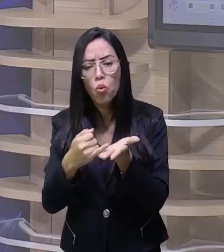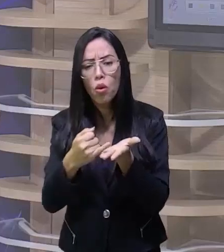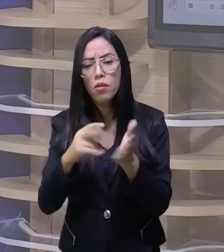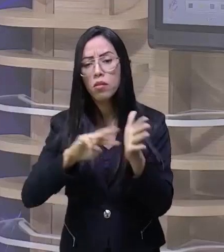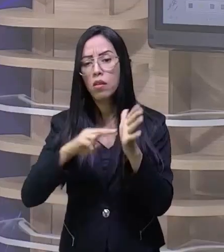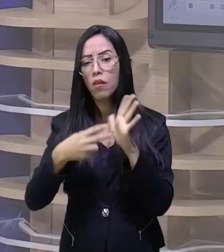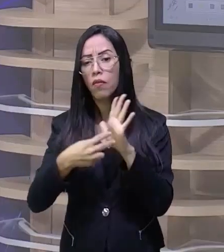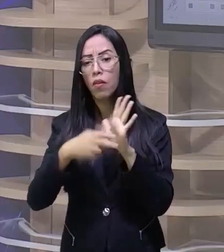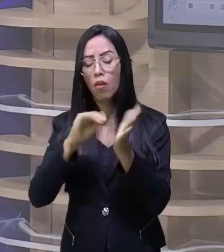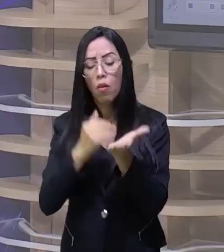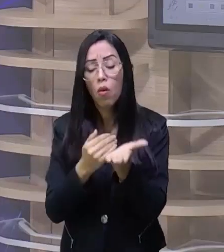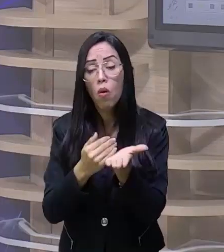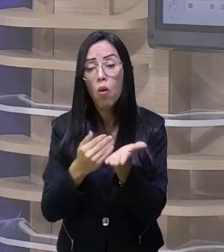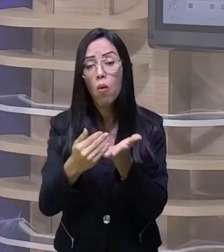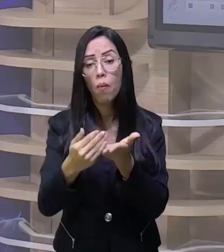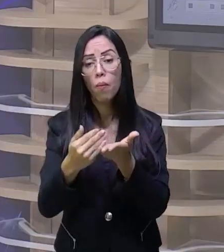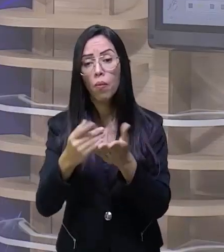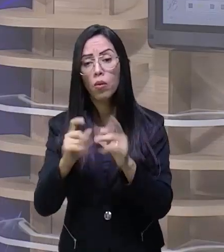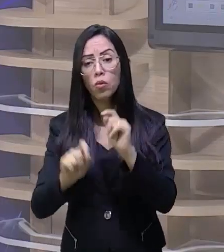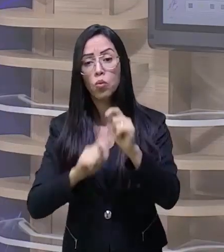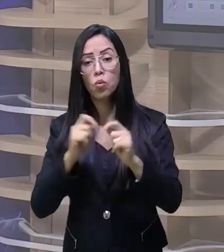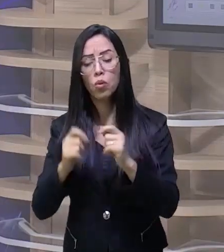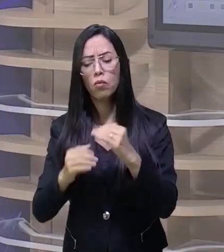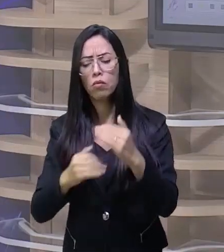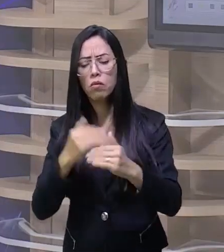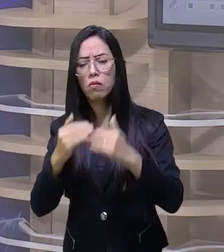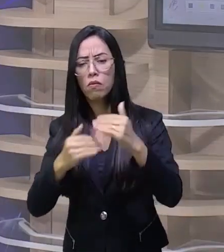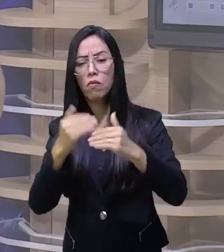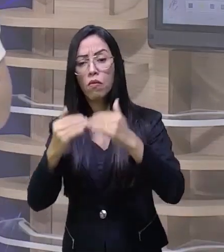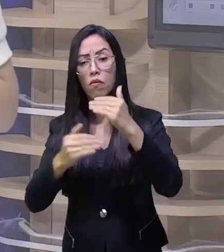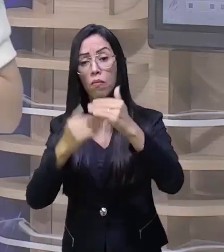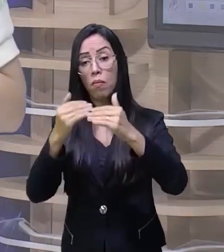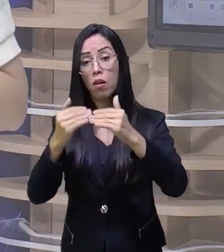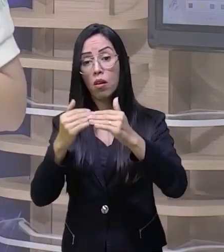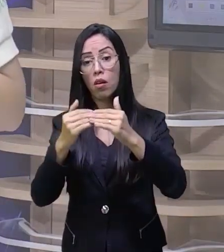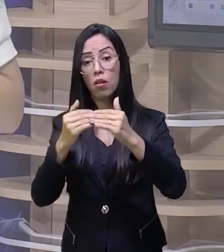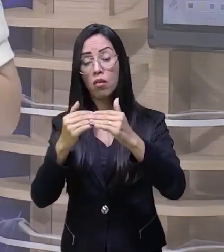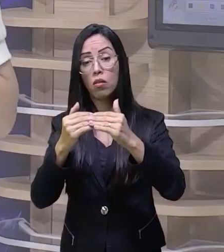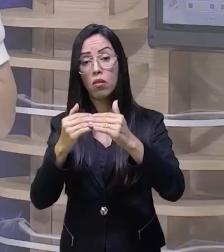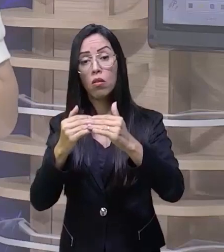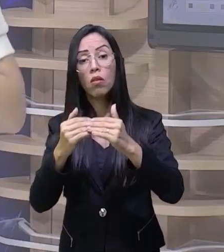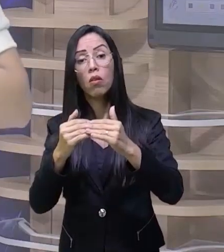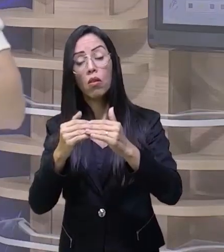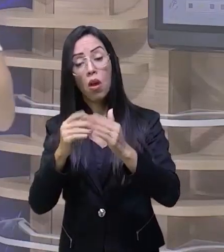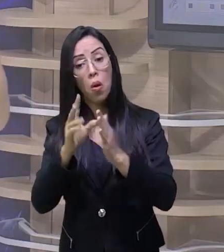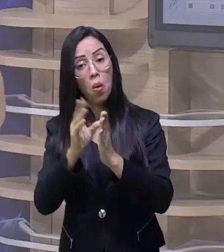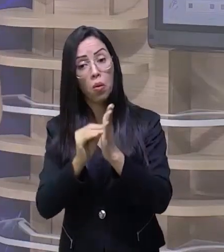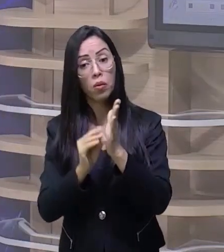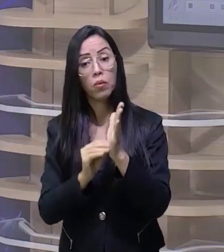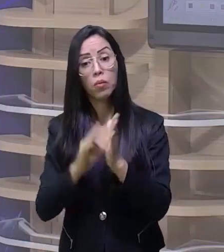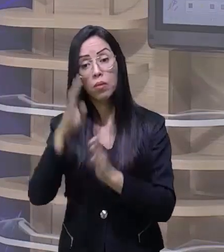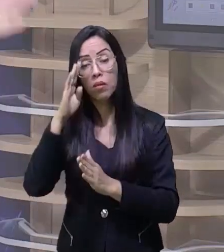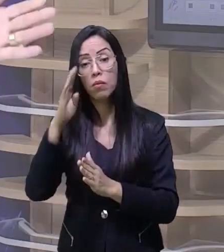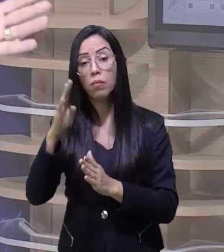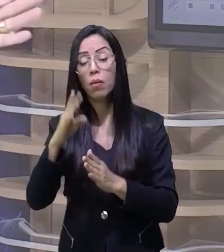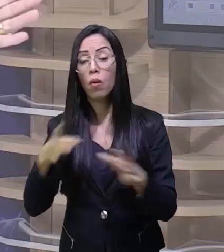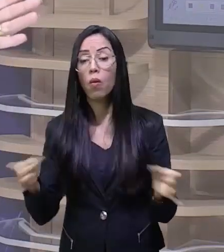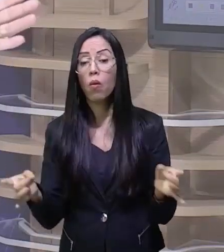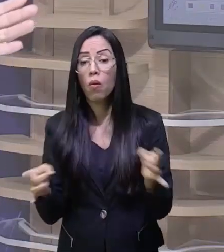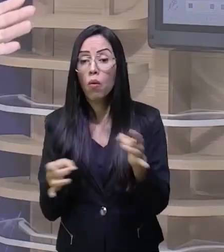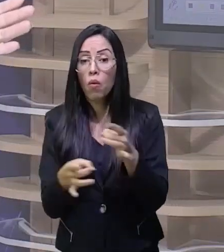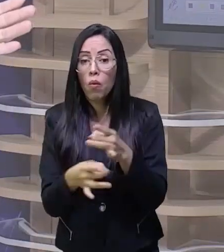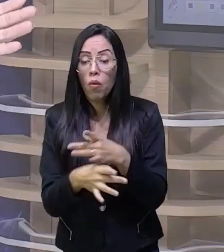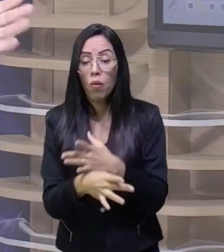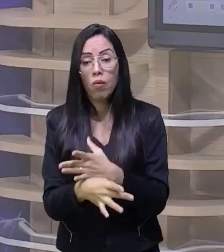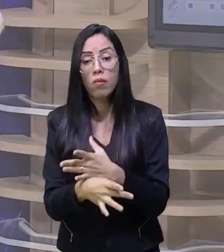é o meu desenvolvimento? É o meio. E o que é as minhas considerações finais? É o fim, não